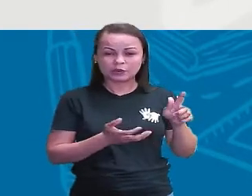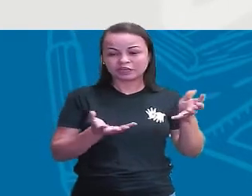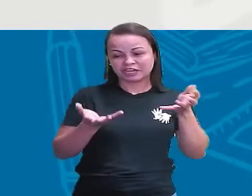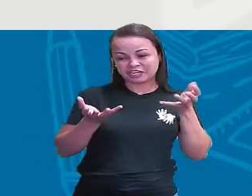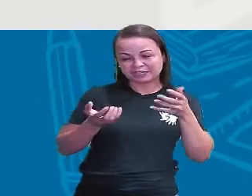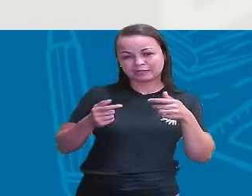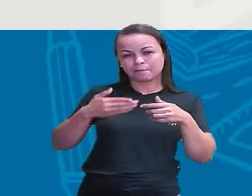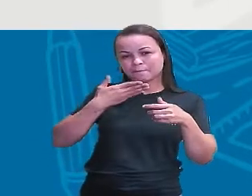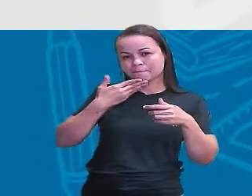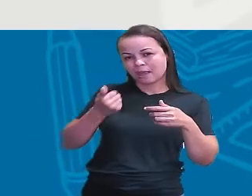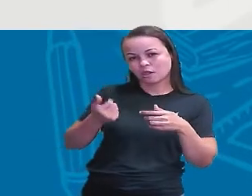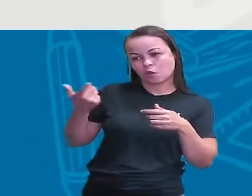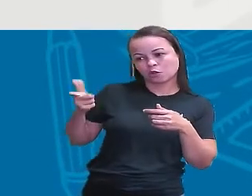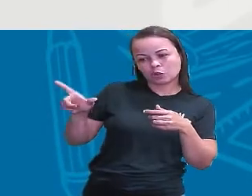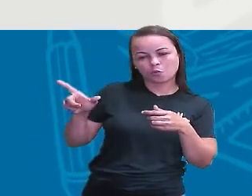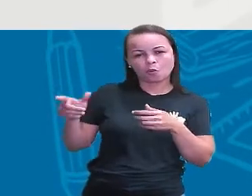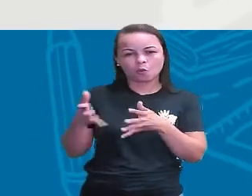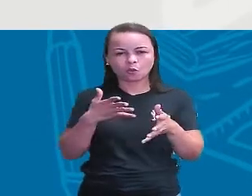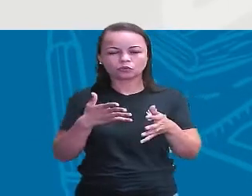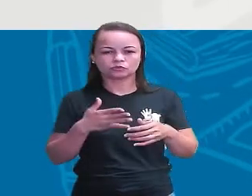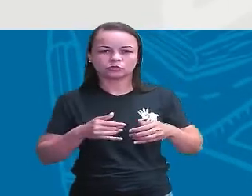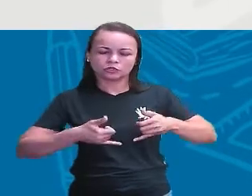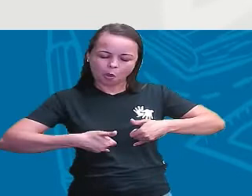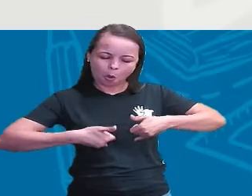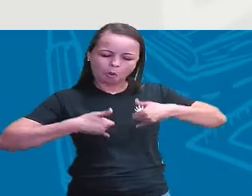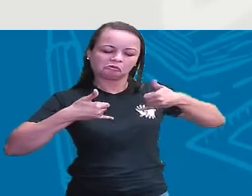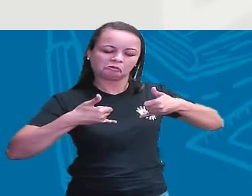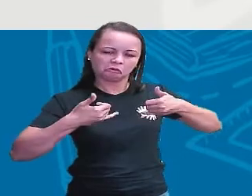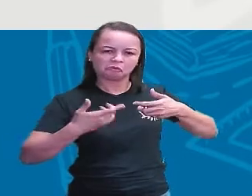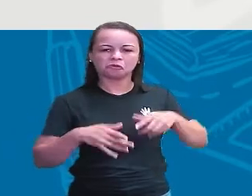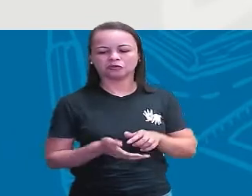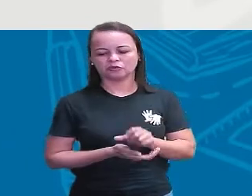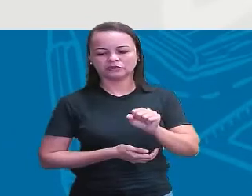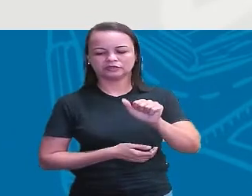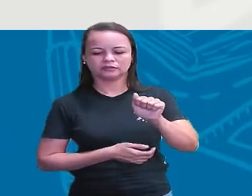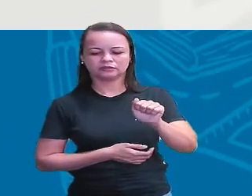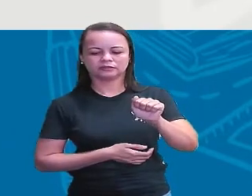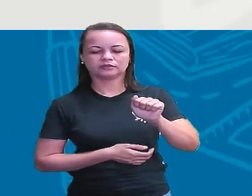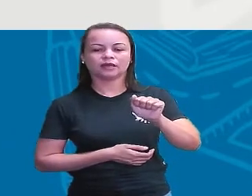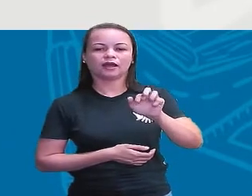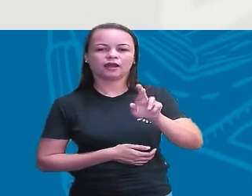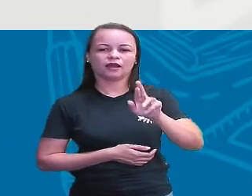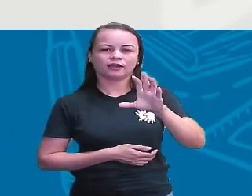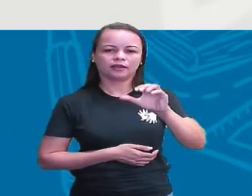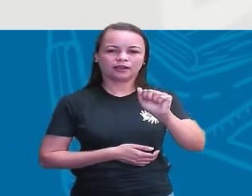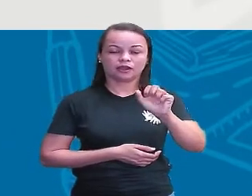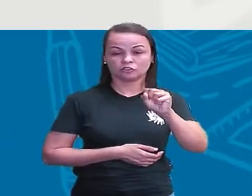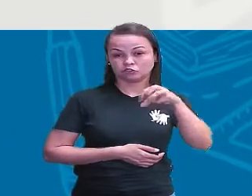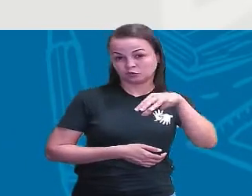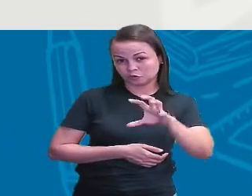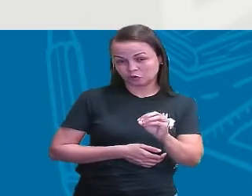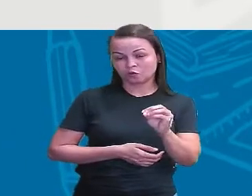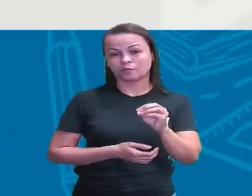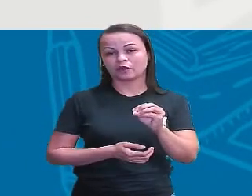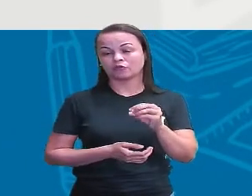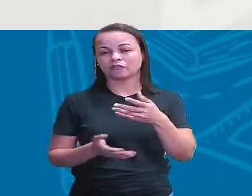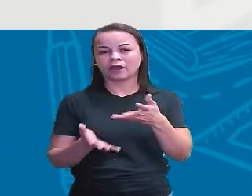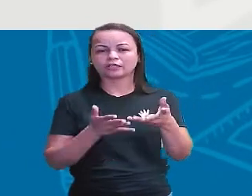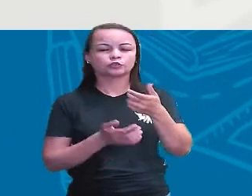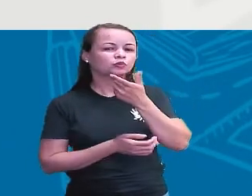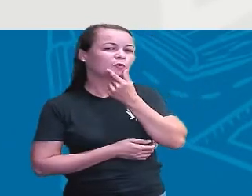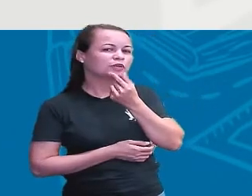ficar de fora da foto. Orgulho, né? Sarcasmo, pelo também o fato do o garoto